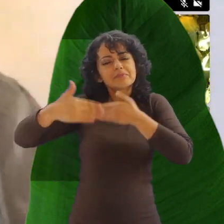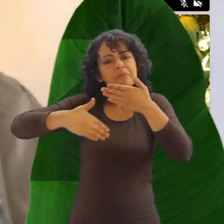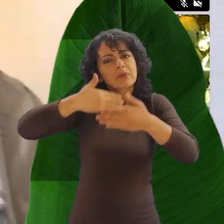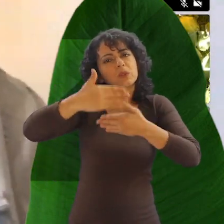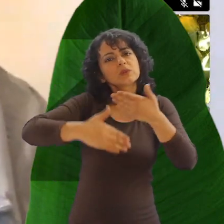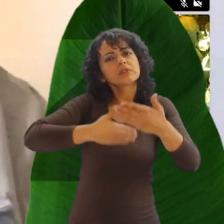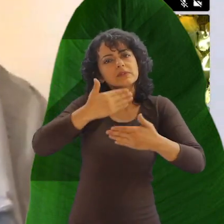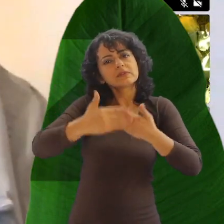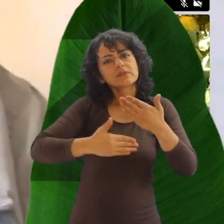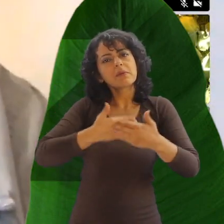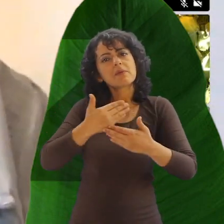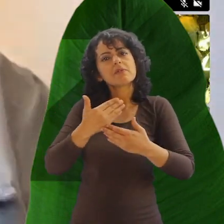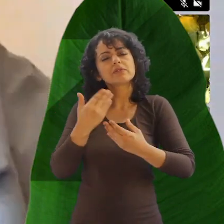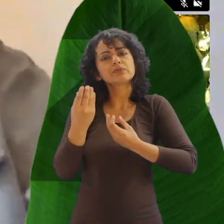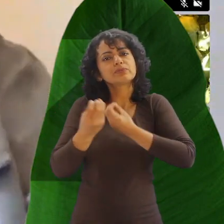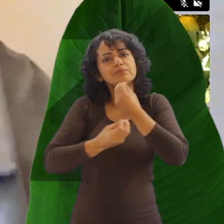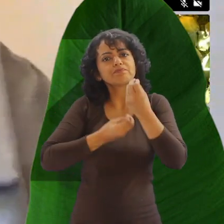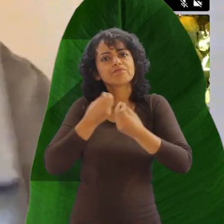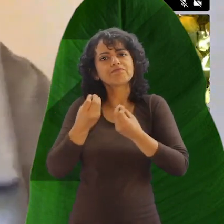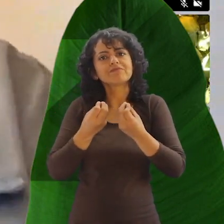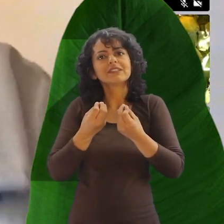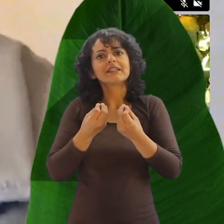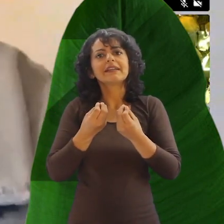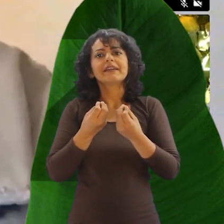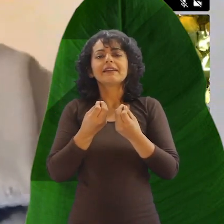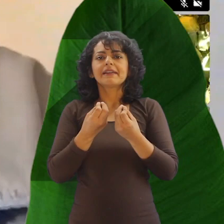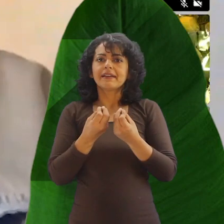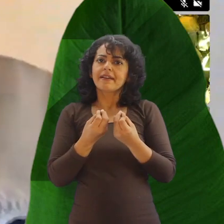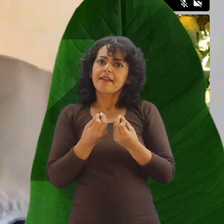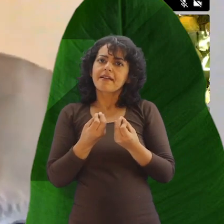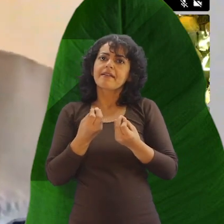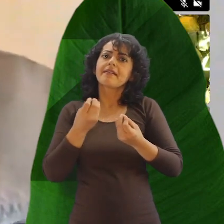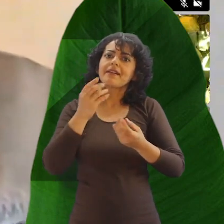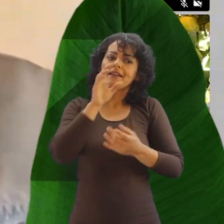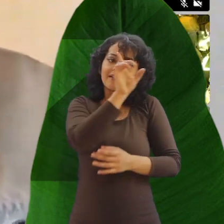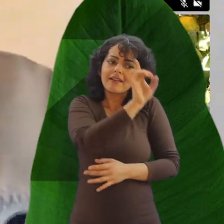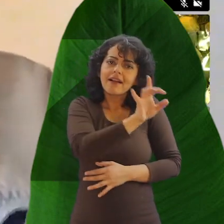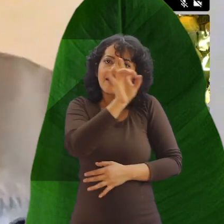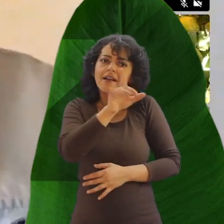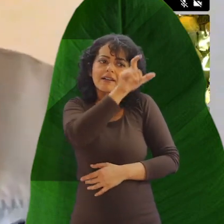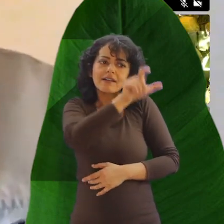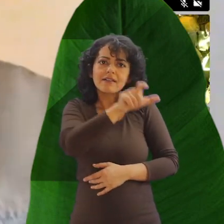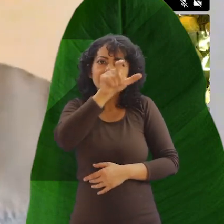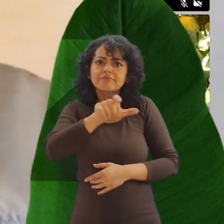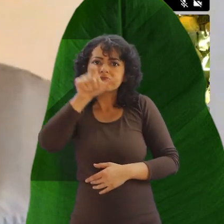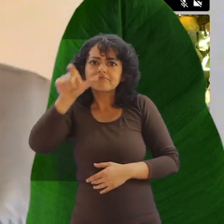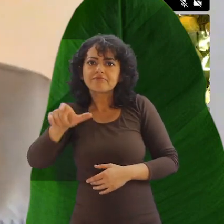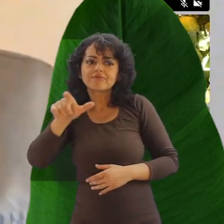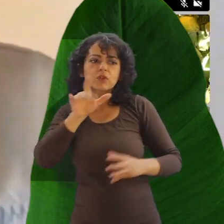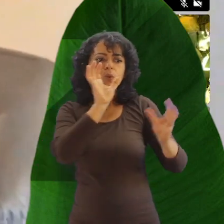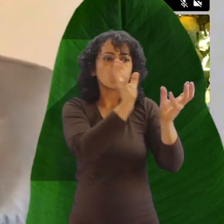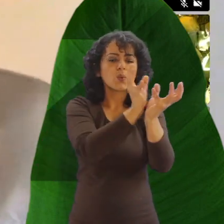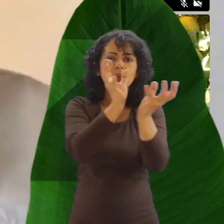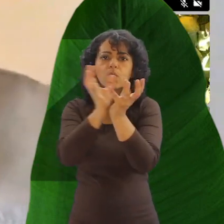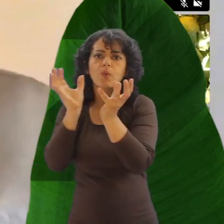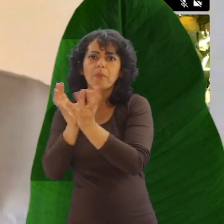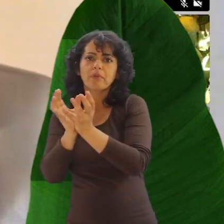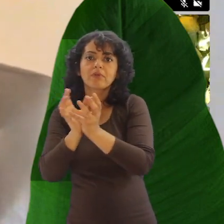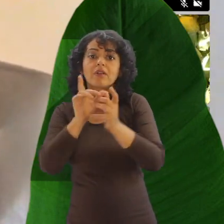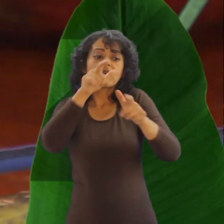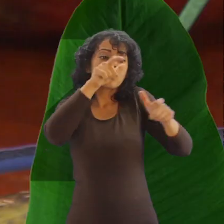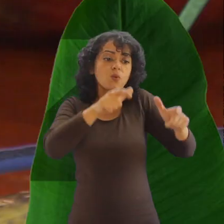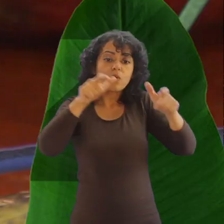eles ocorrem no planeta, né? Cada pessoa, cada grupo social vive em um